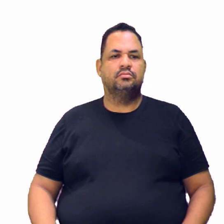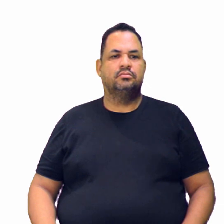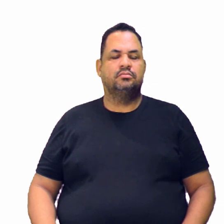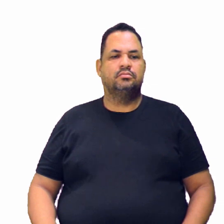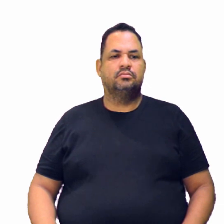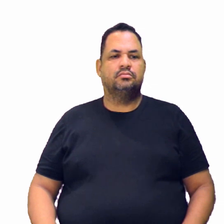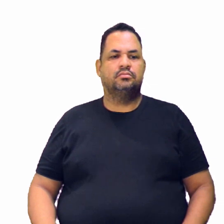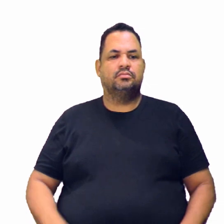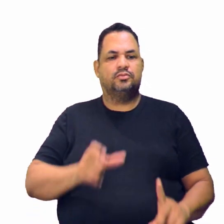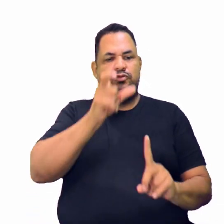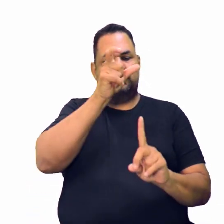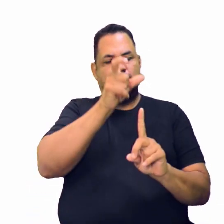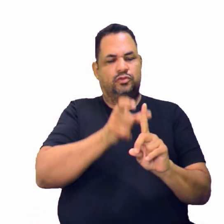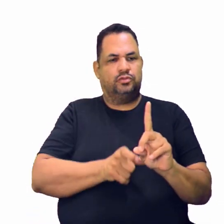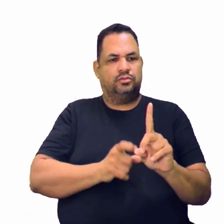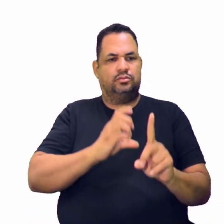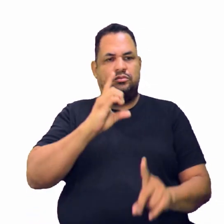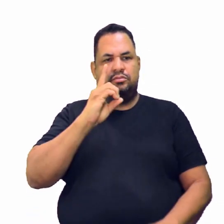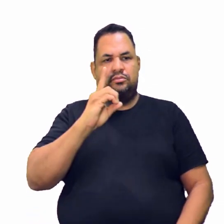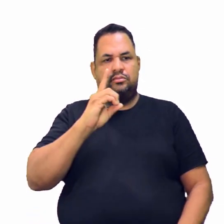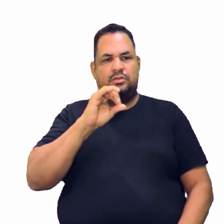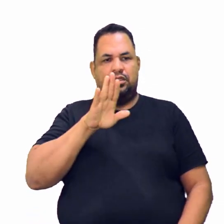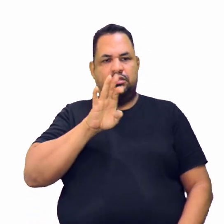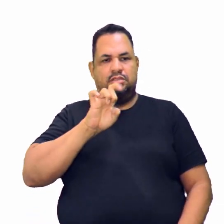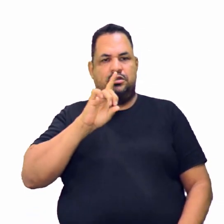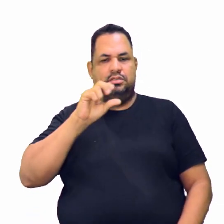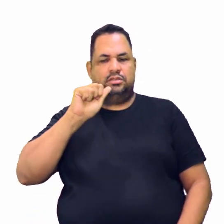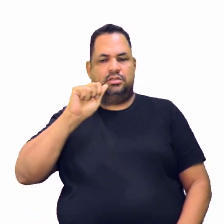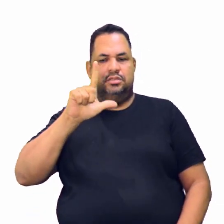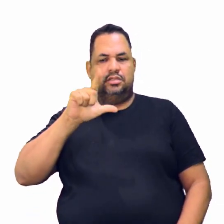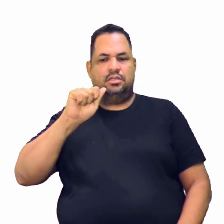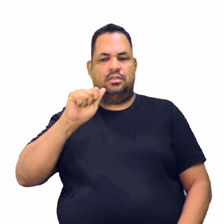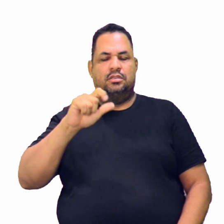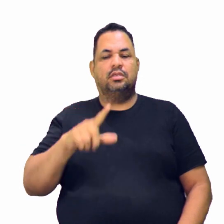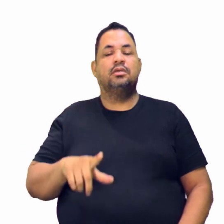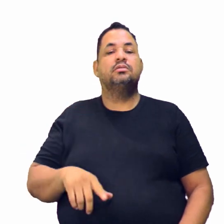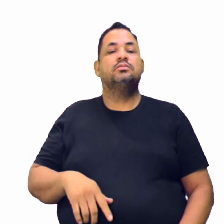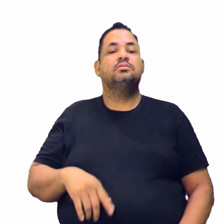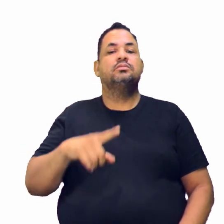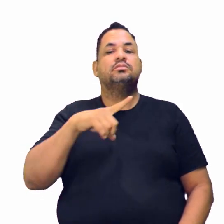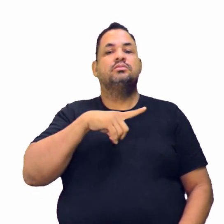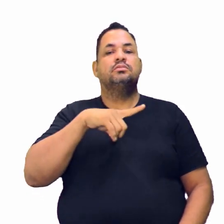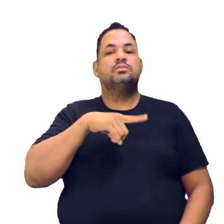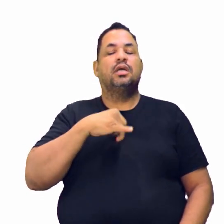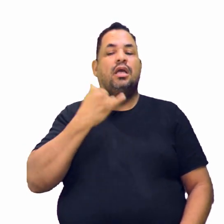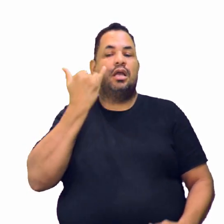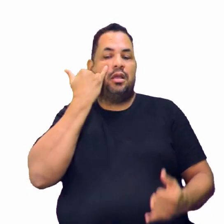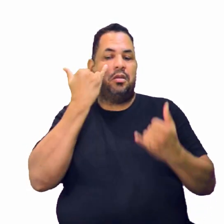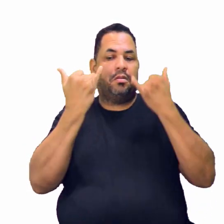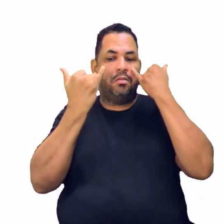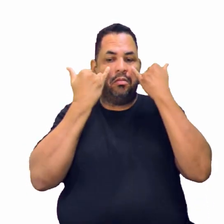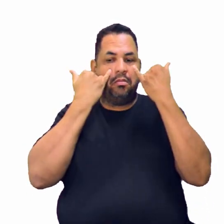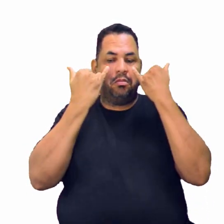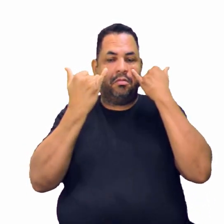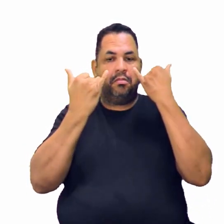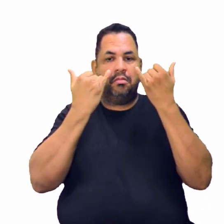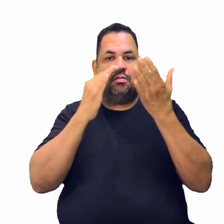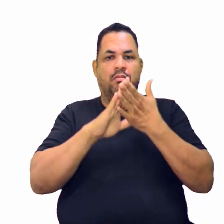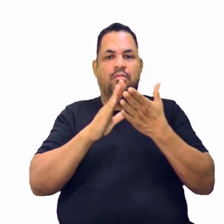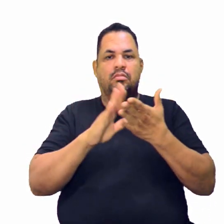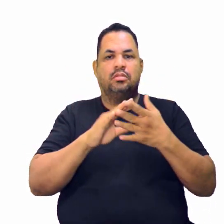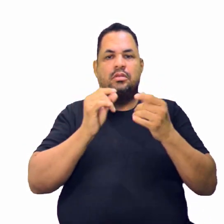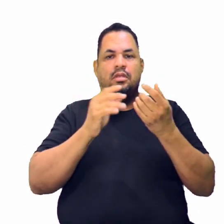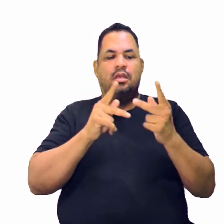tá certo? Eu vou ter somente a informação, tá certo? Vou ter lá no predicado, mas a informação que eu tenho